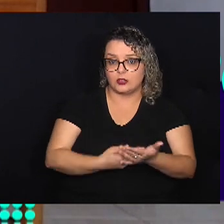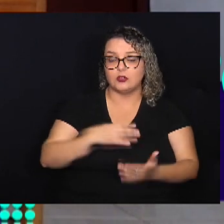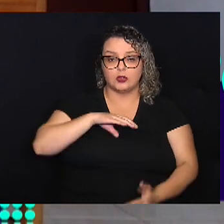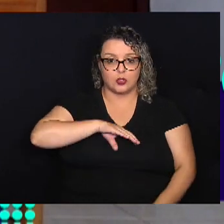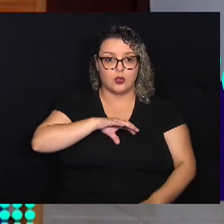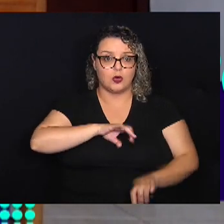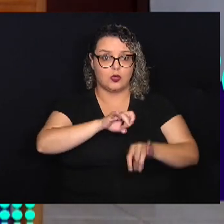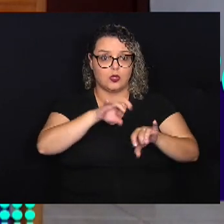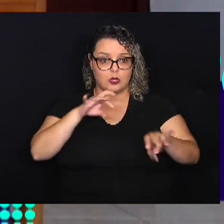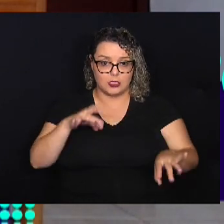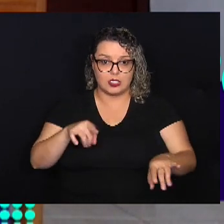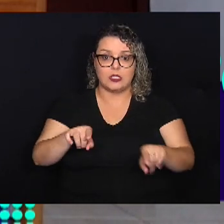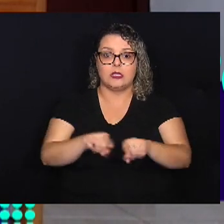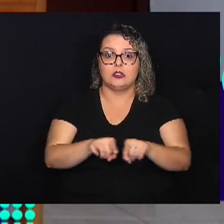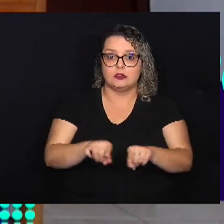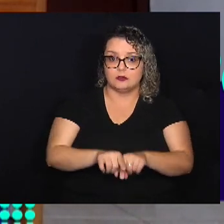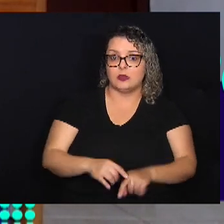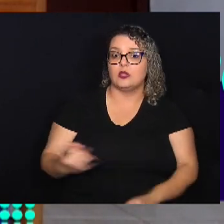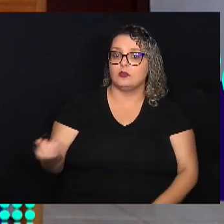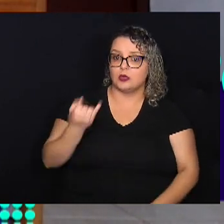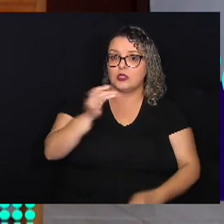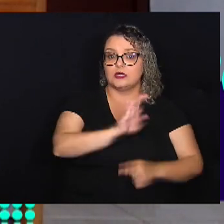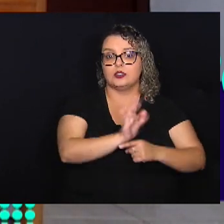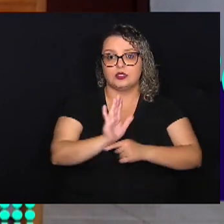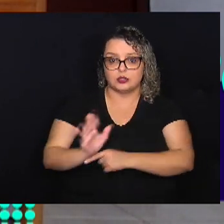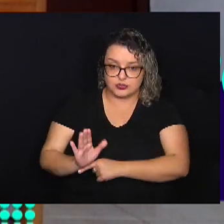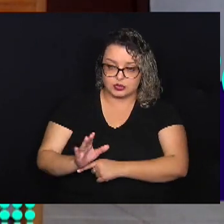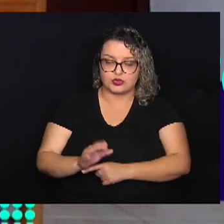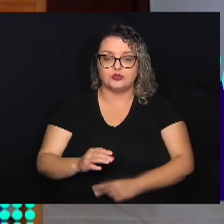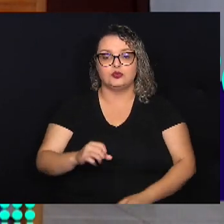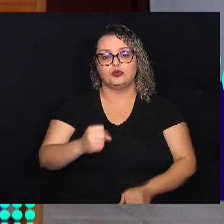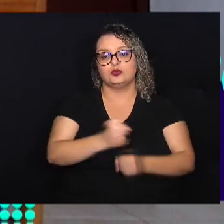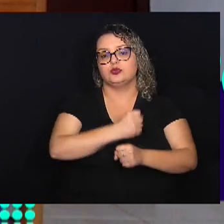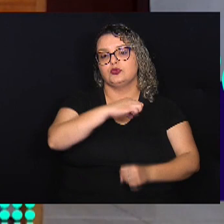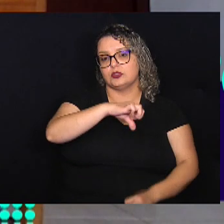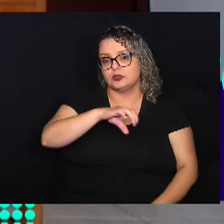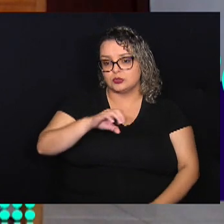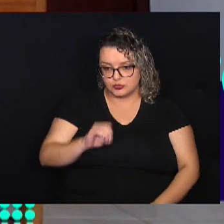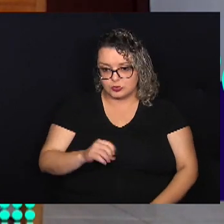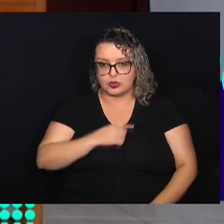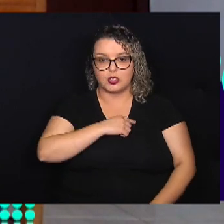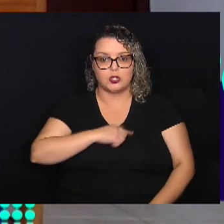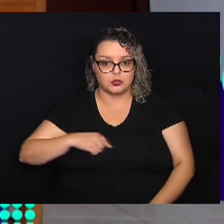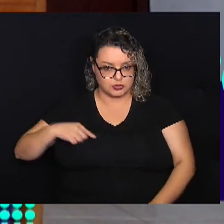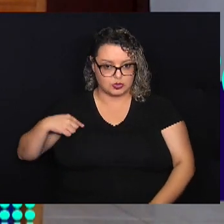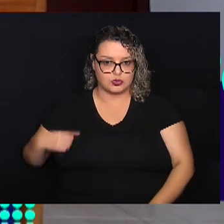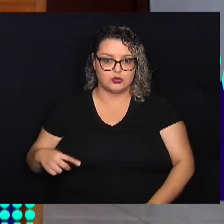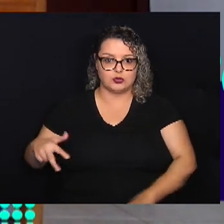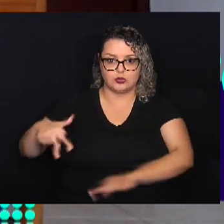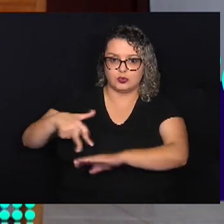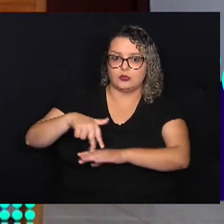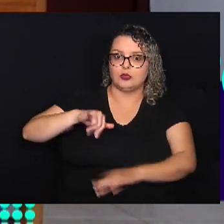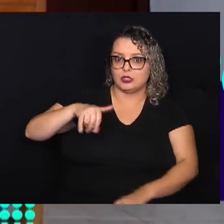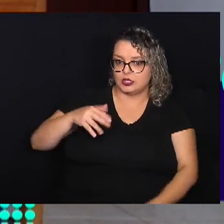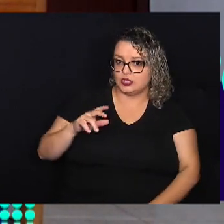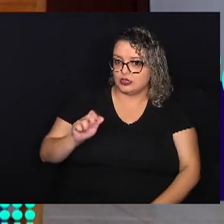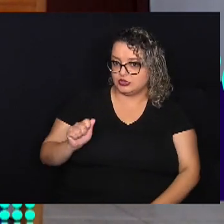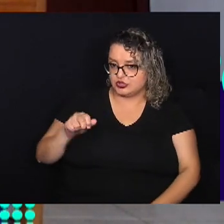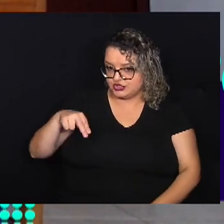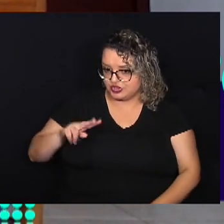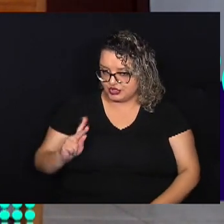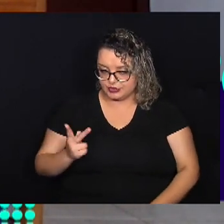online, e grandes obras do cinema chinês dos anos 90, com destaque para o grande cineasta Zhang Yimou.